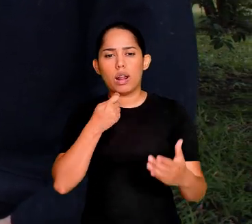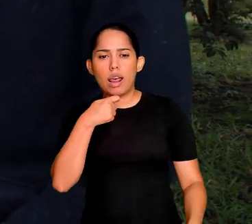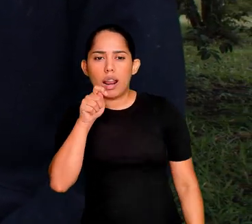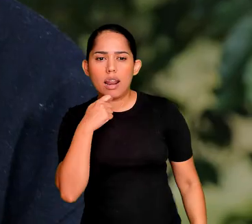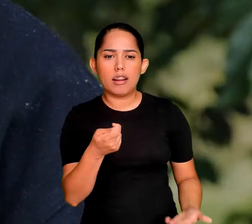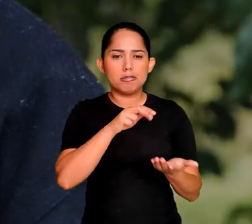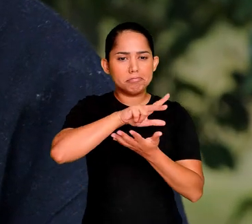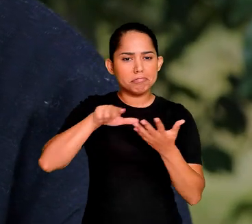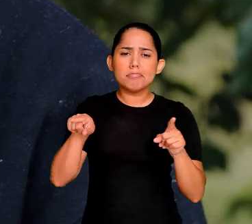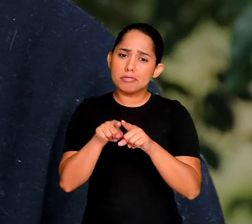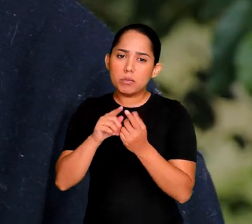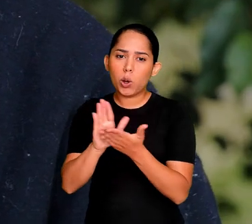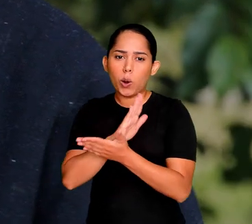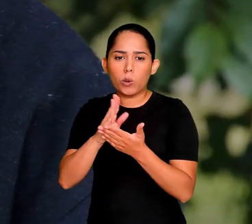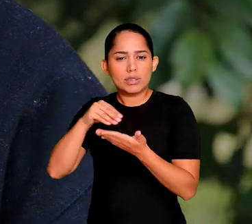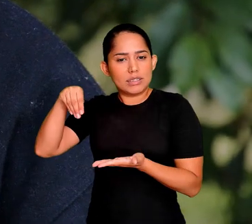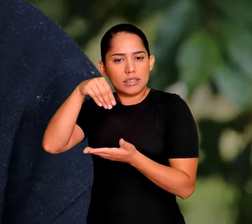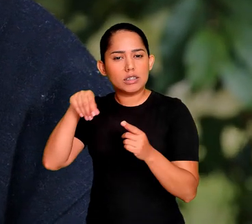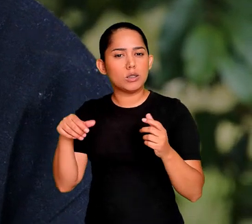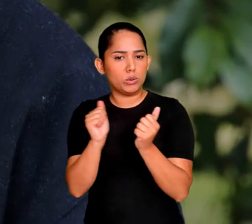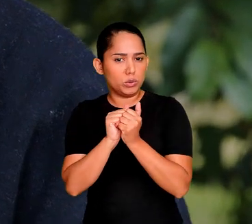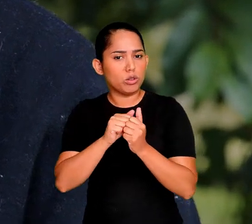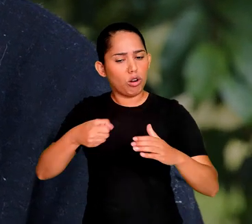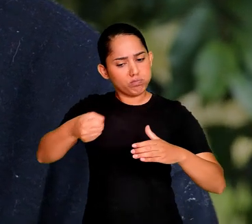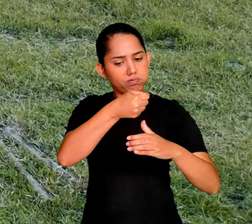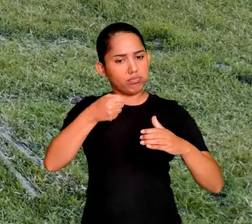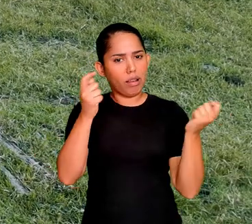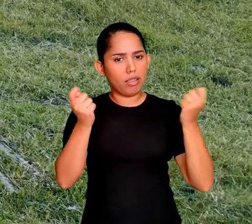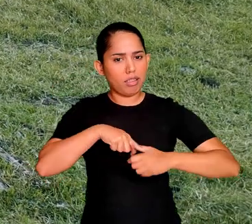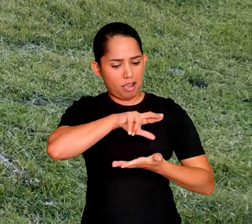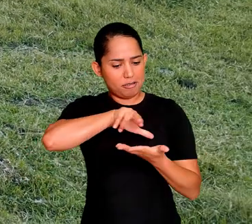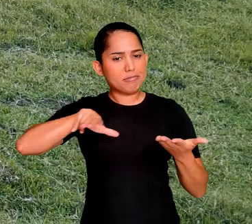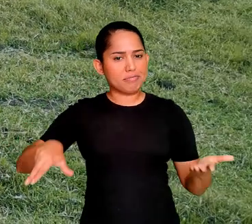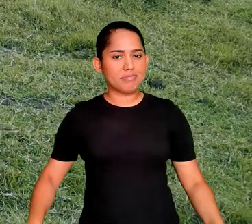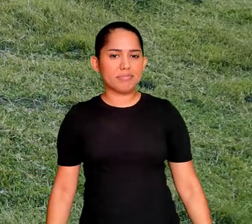geleias, até pratos salgados também. Ele é bastante versátil, né, na culinária.